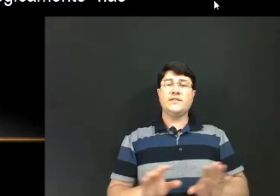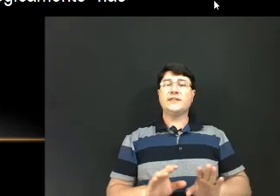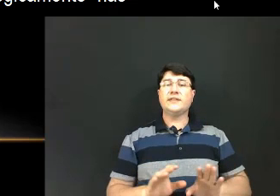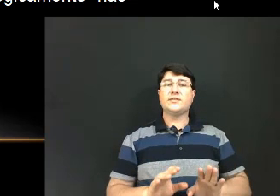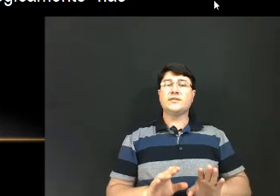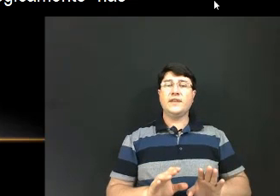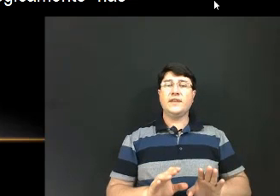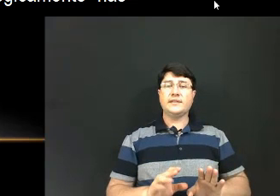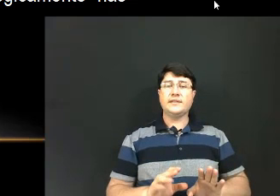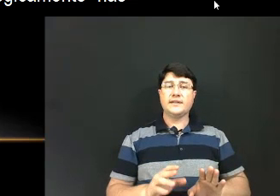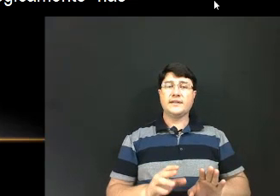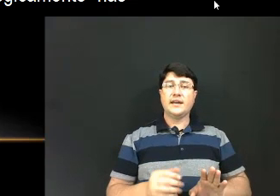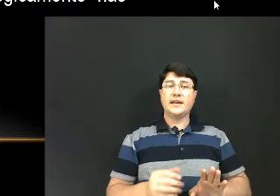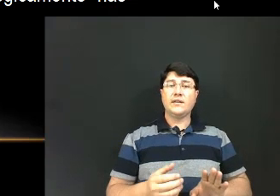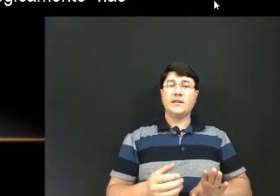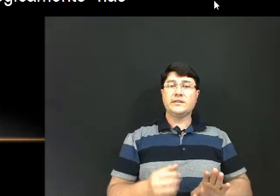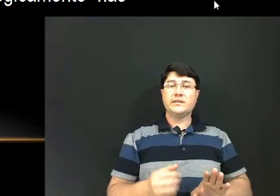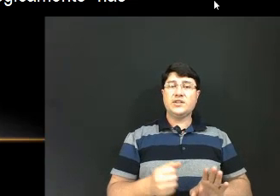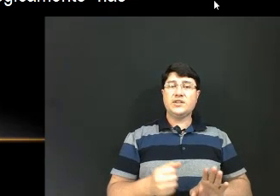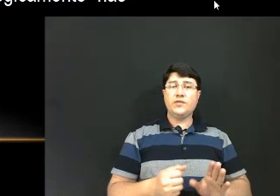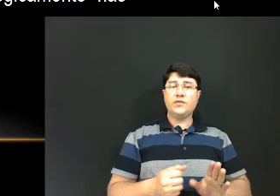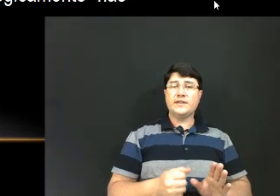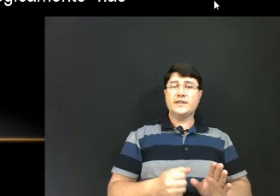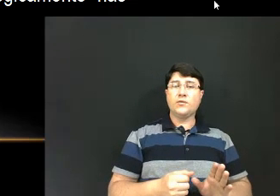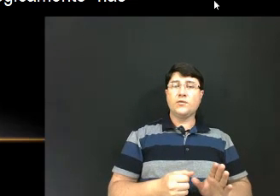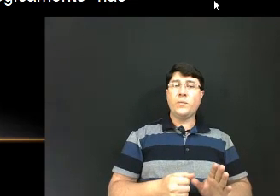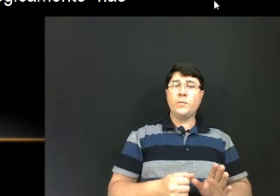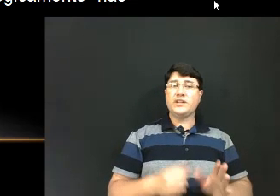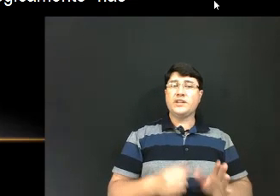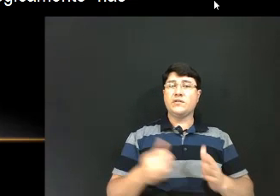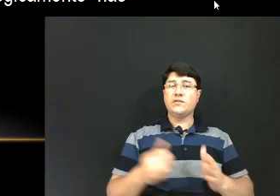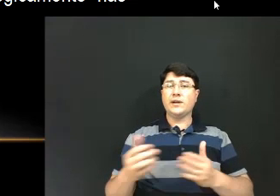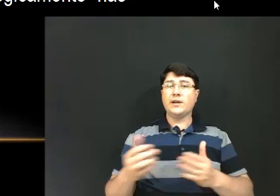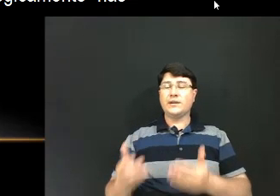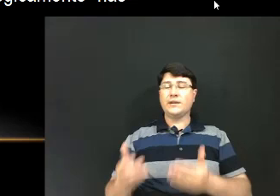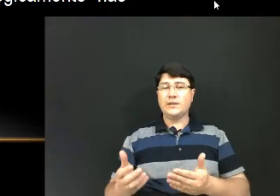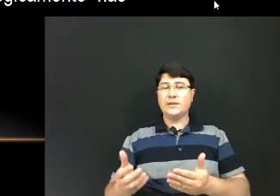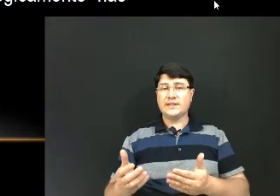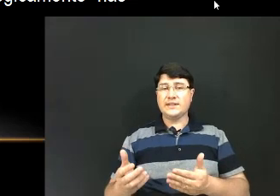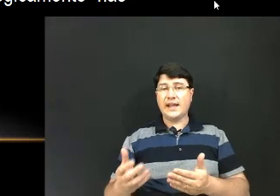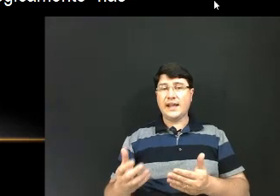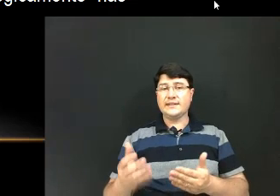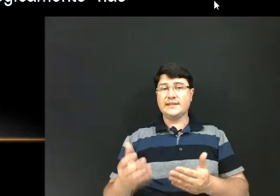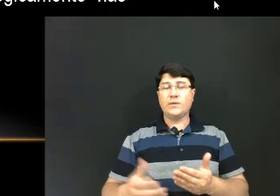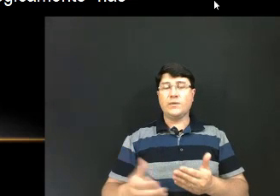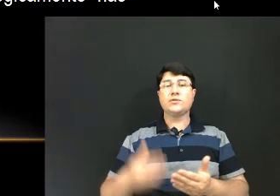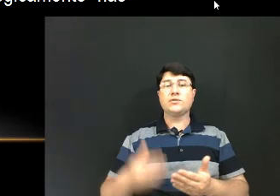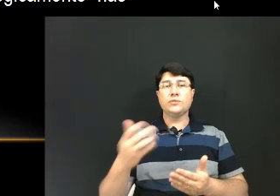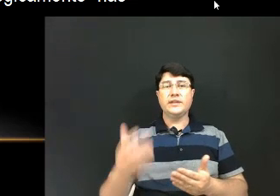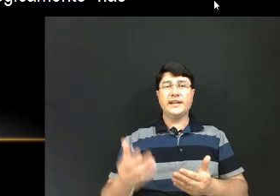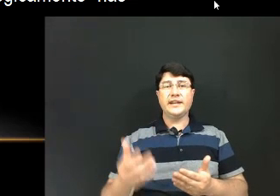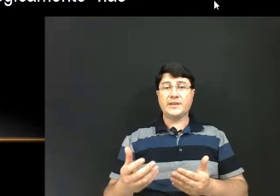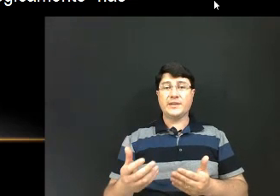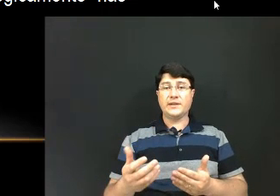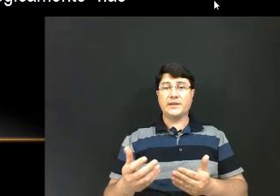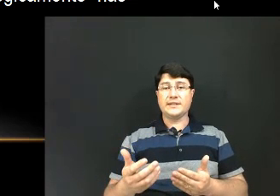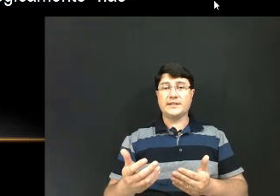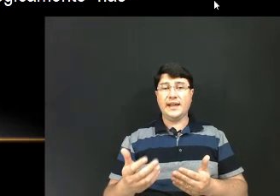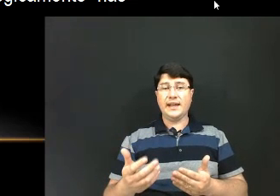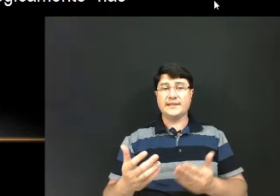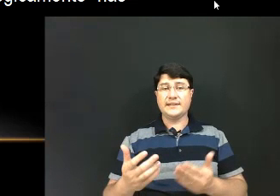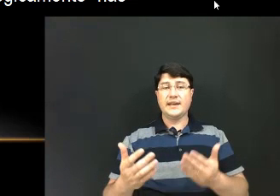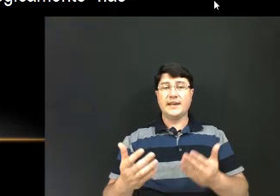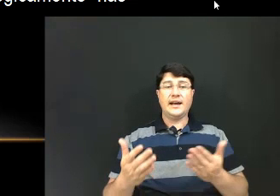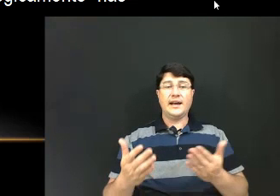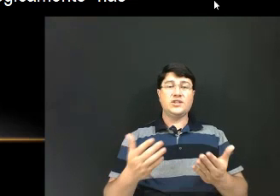esses significados são diferentes. Se a gente for fazer um comparativo com a língua de sinais e com a estrutura da gramática da língua